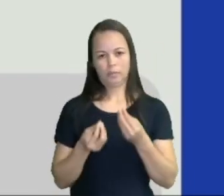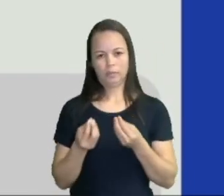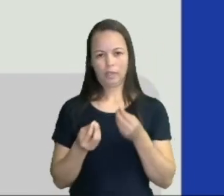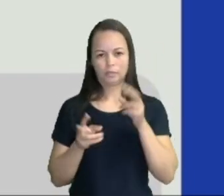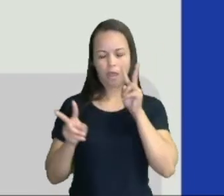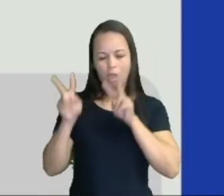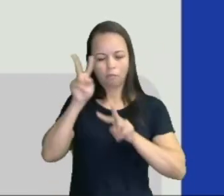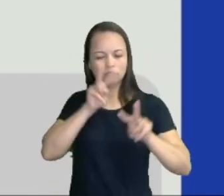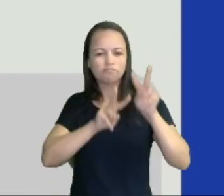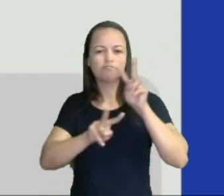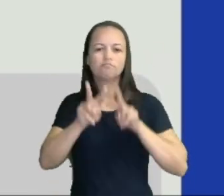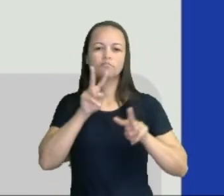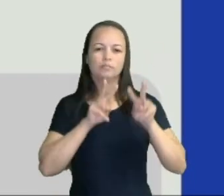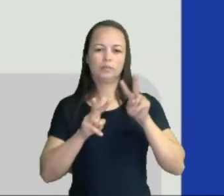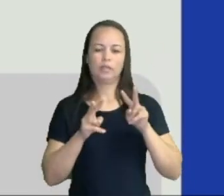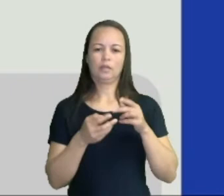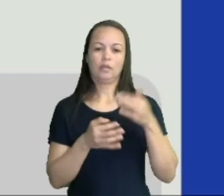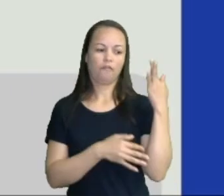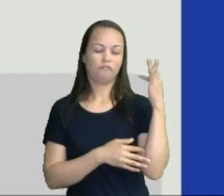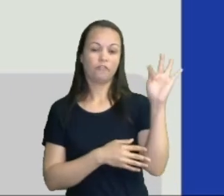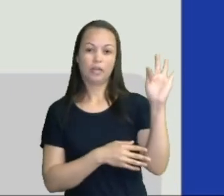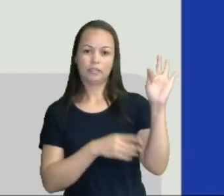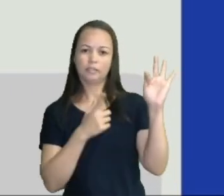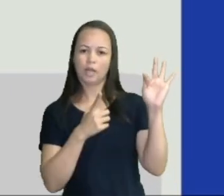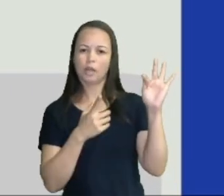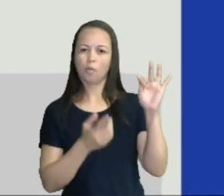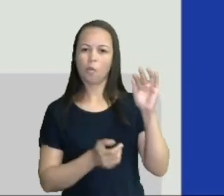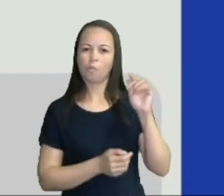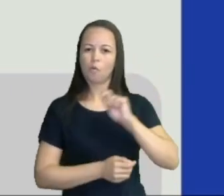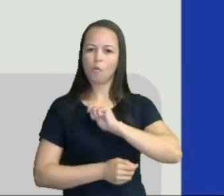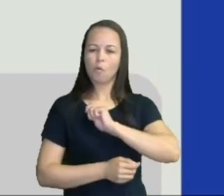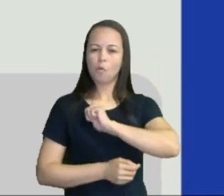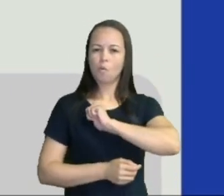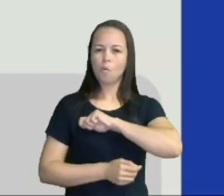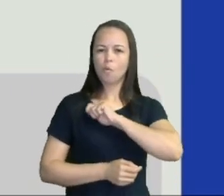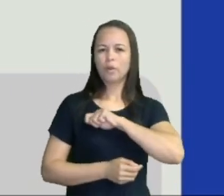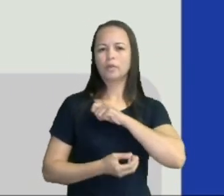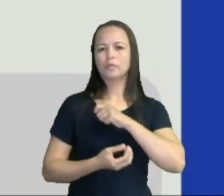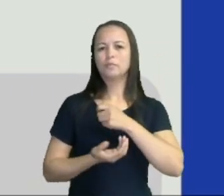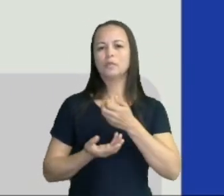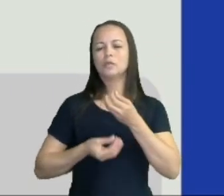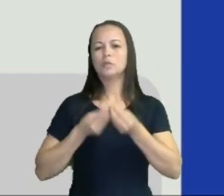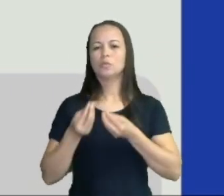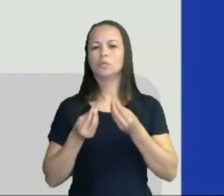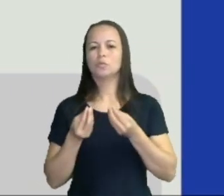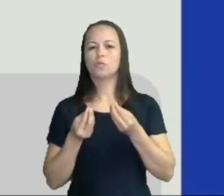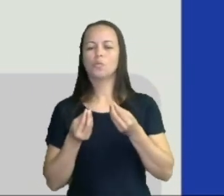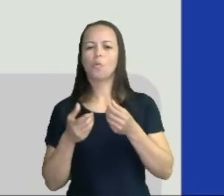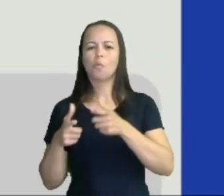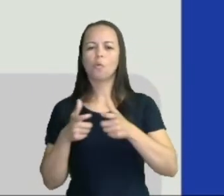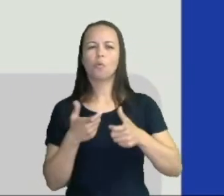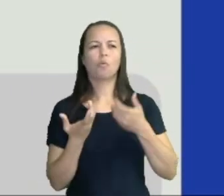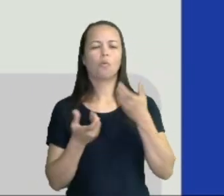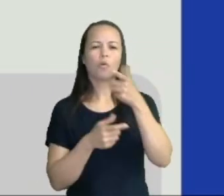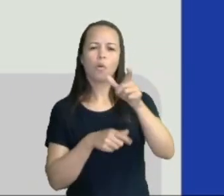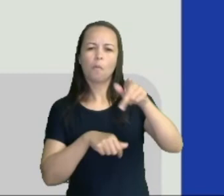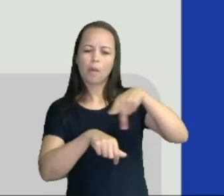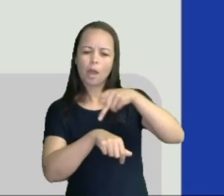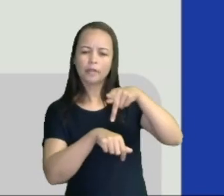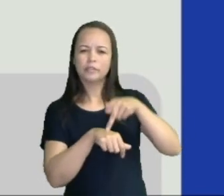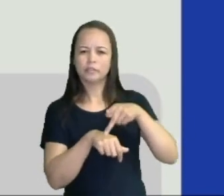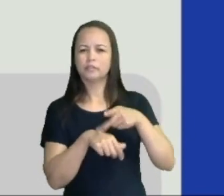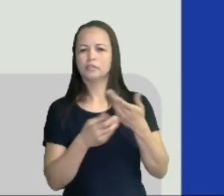esse olhar da França como um inimigo comum de muitos espaços, como a Austrália, a Rússia, a